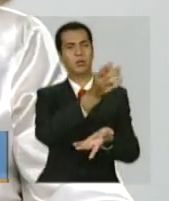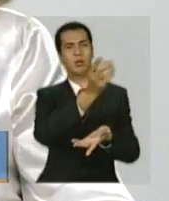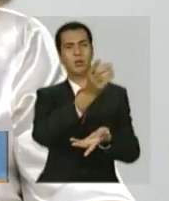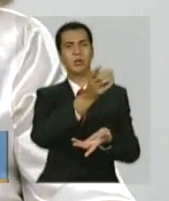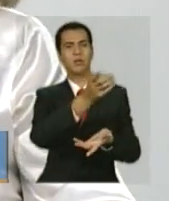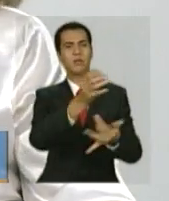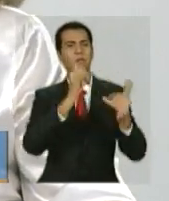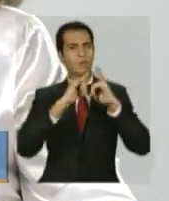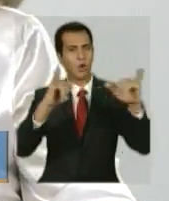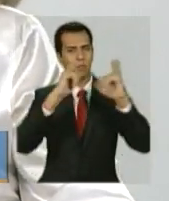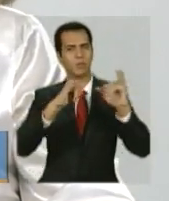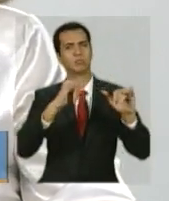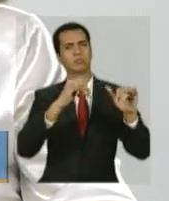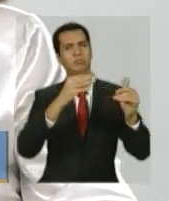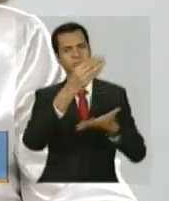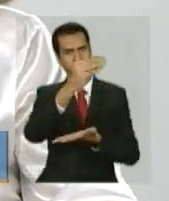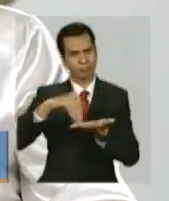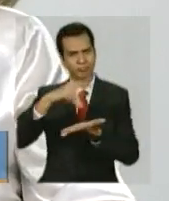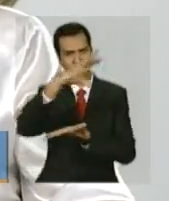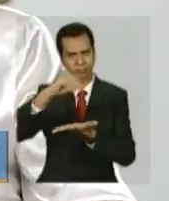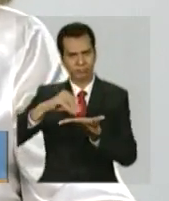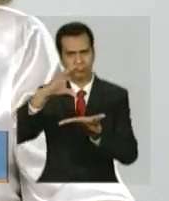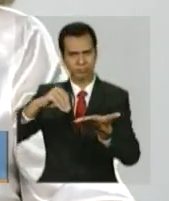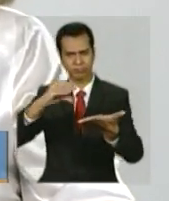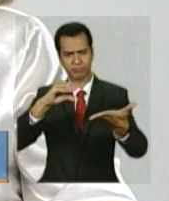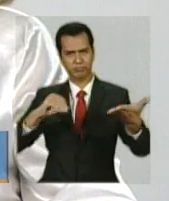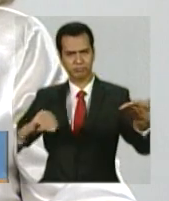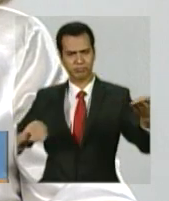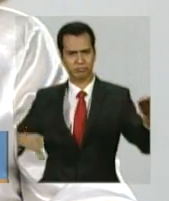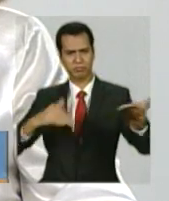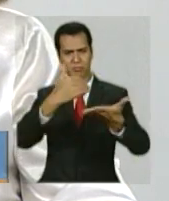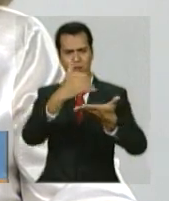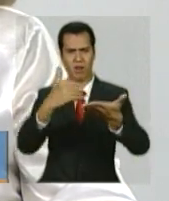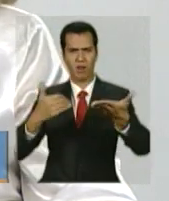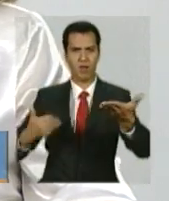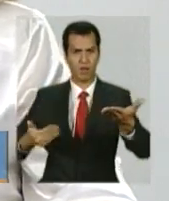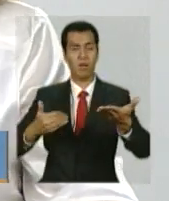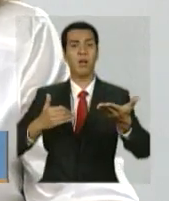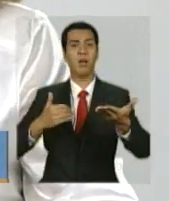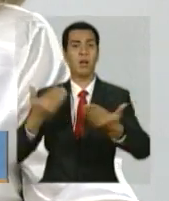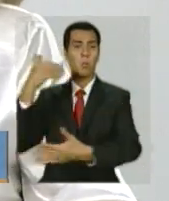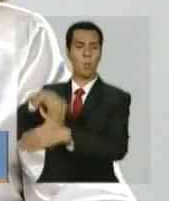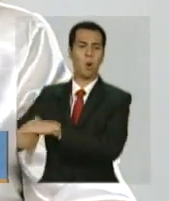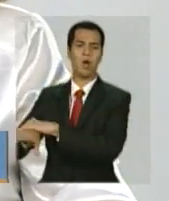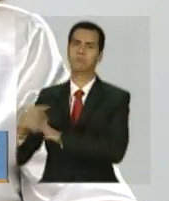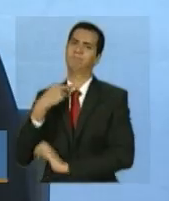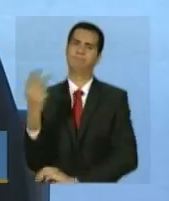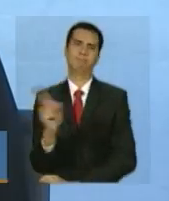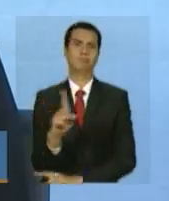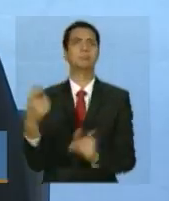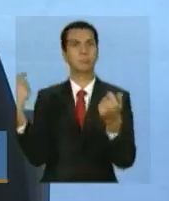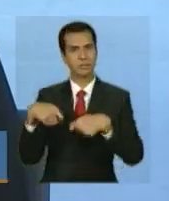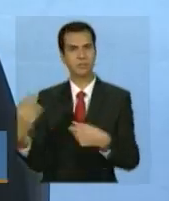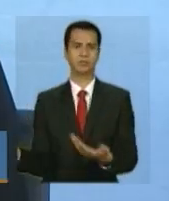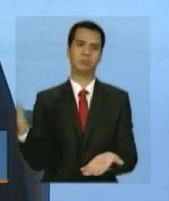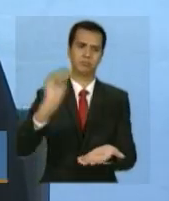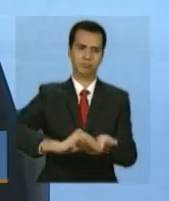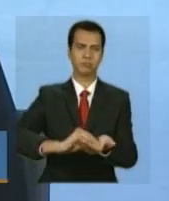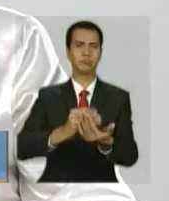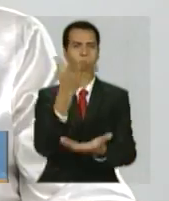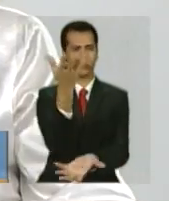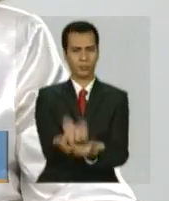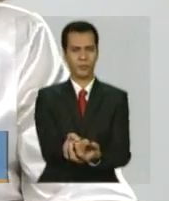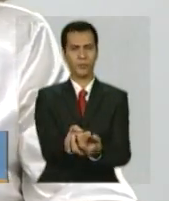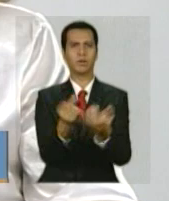esses dados, né? E a partir daí vai ser feita a análise desse cadastramento e vai ser incluída nos diversos programas, não só no